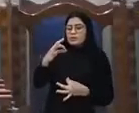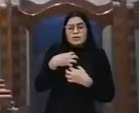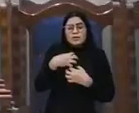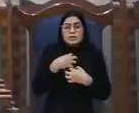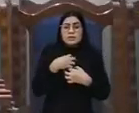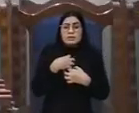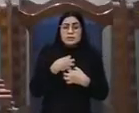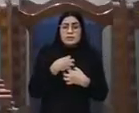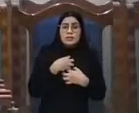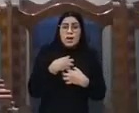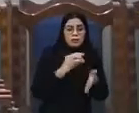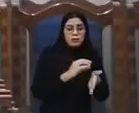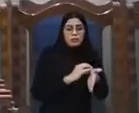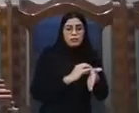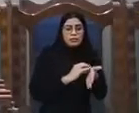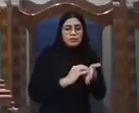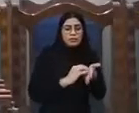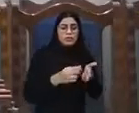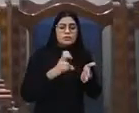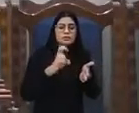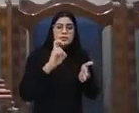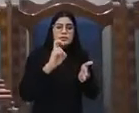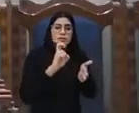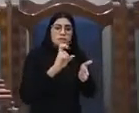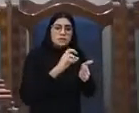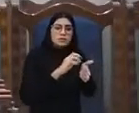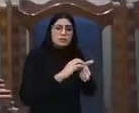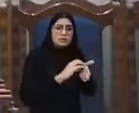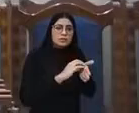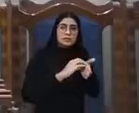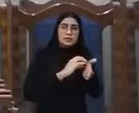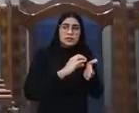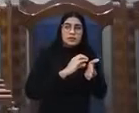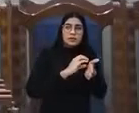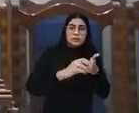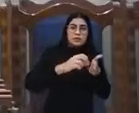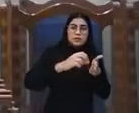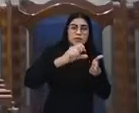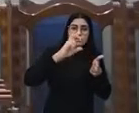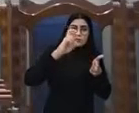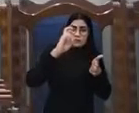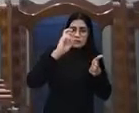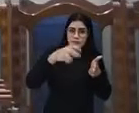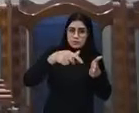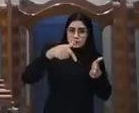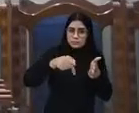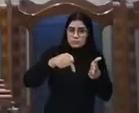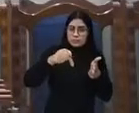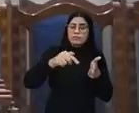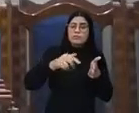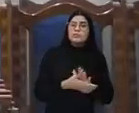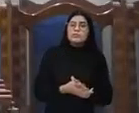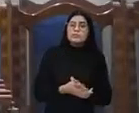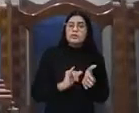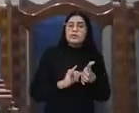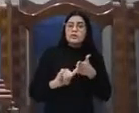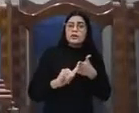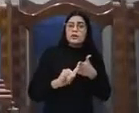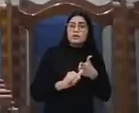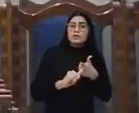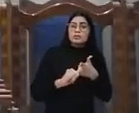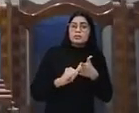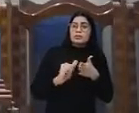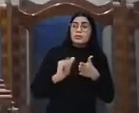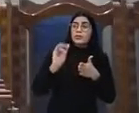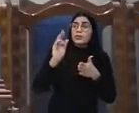lá, 57,15, porque assim diz o alto e o sublime, que habita na eternidade, cujo nome é santo,